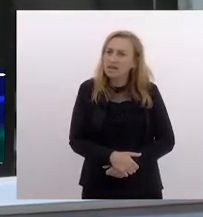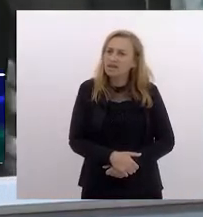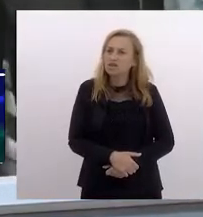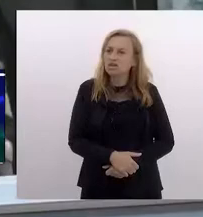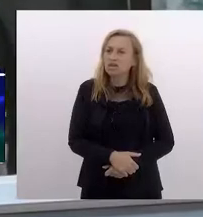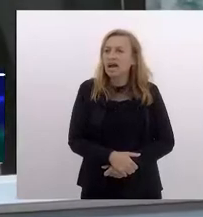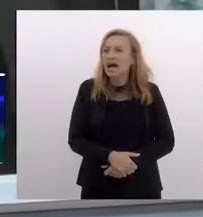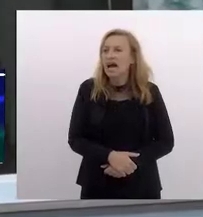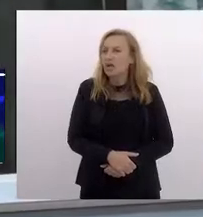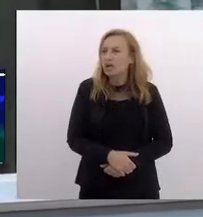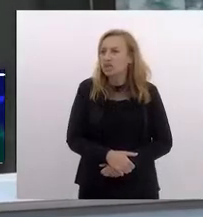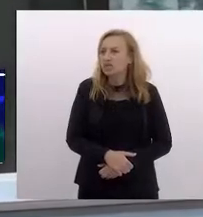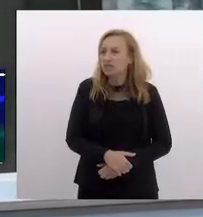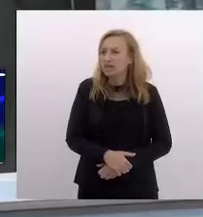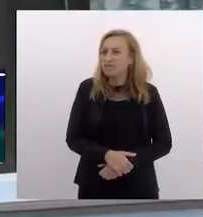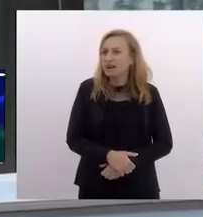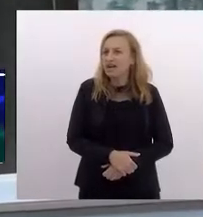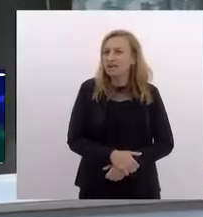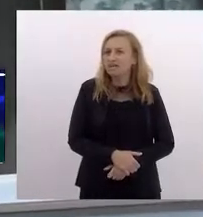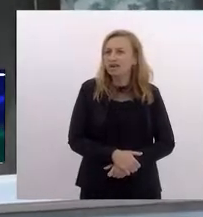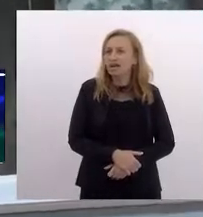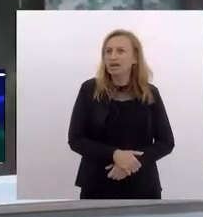E aí